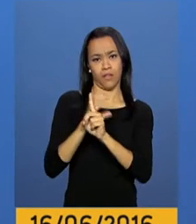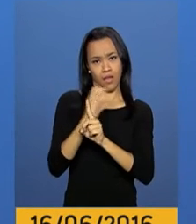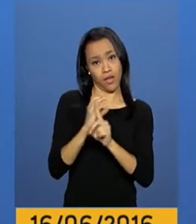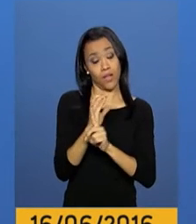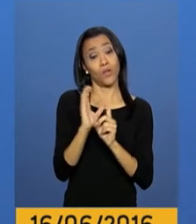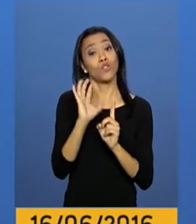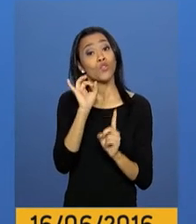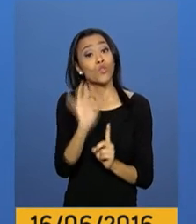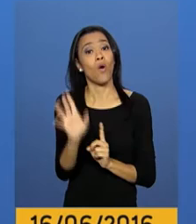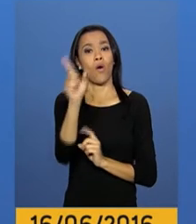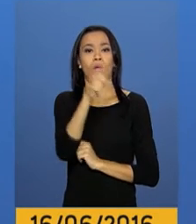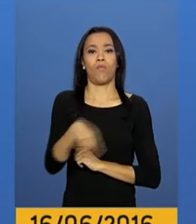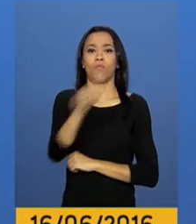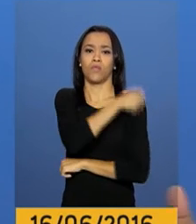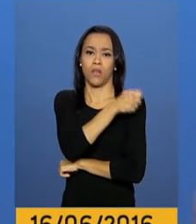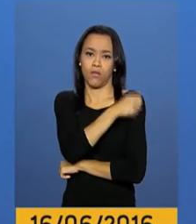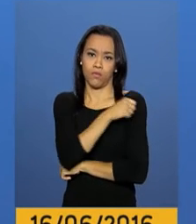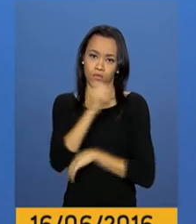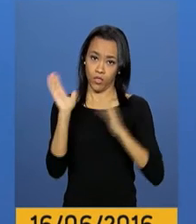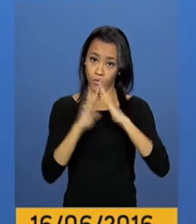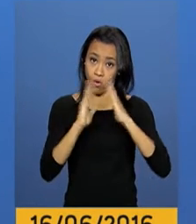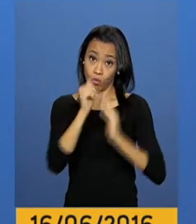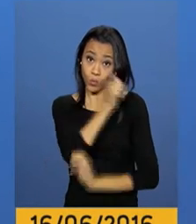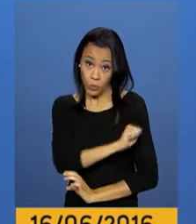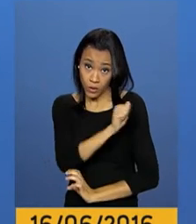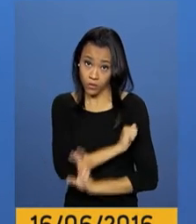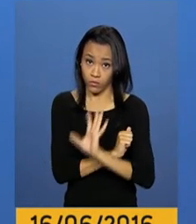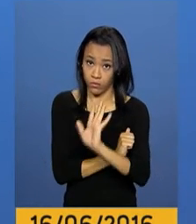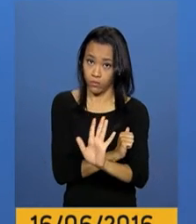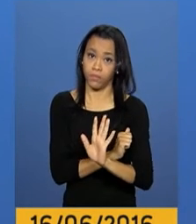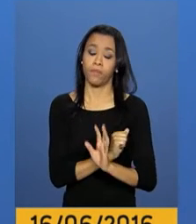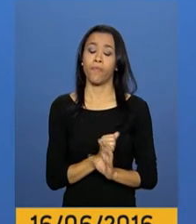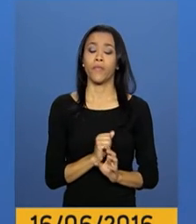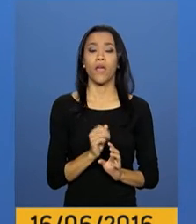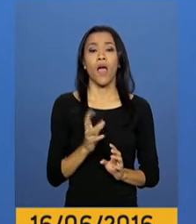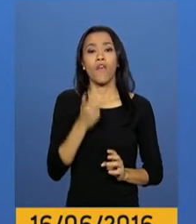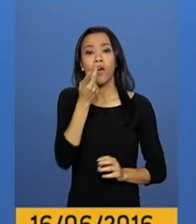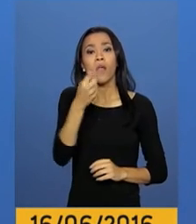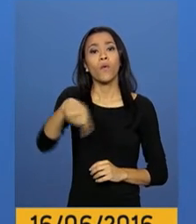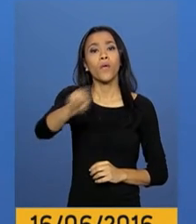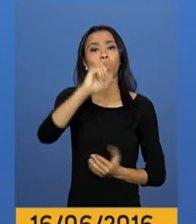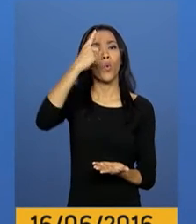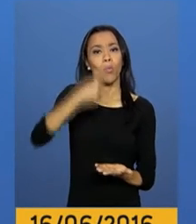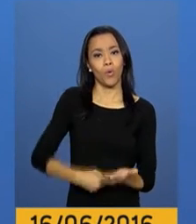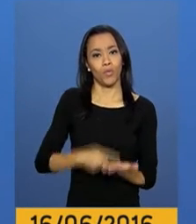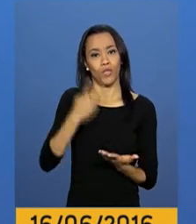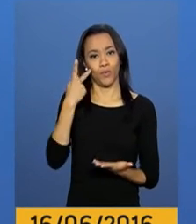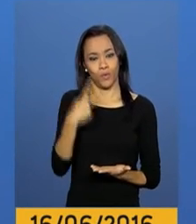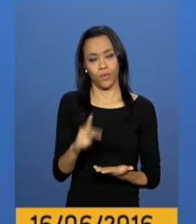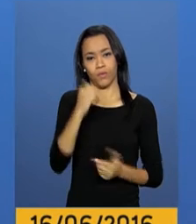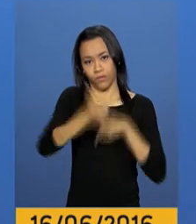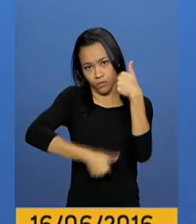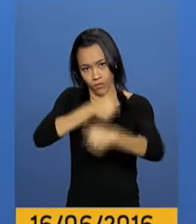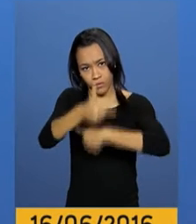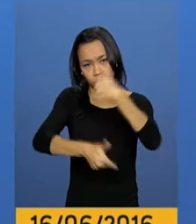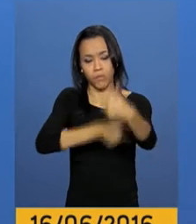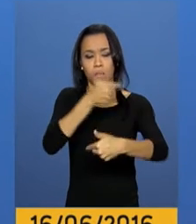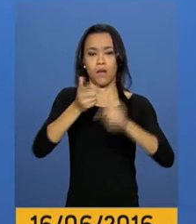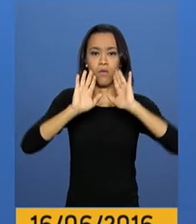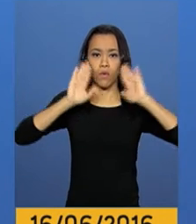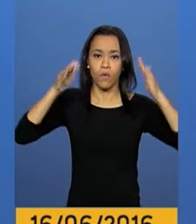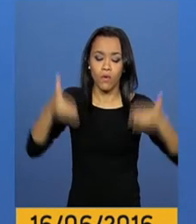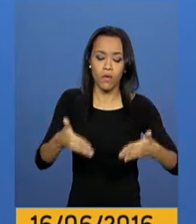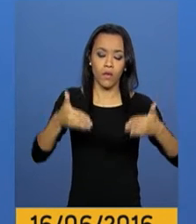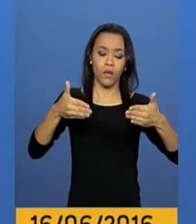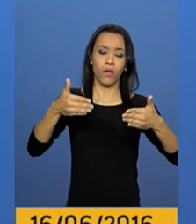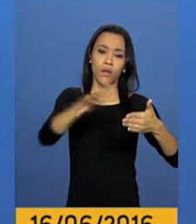Rio de Janeiro. Então, presidente, eu quero aqui reafirmar o compromisso da sua gestão para com a educação,